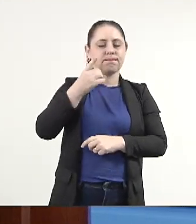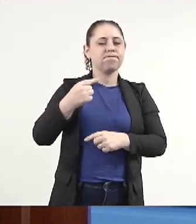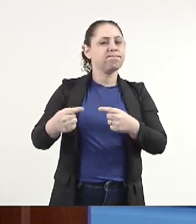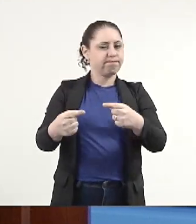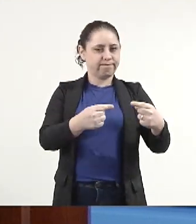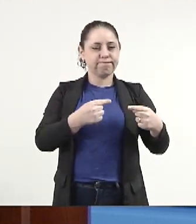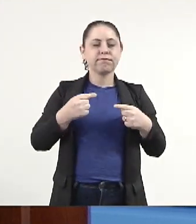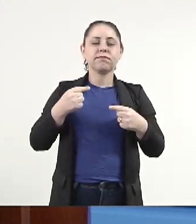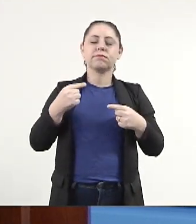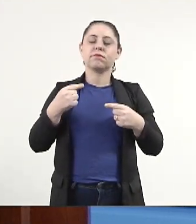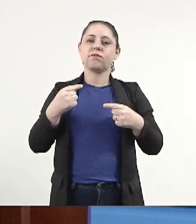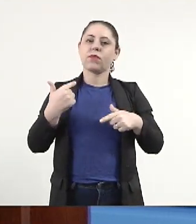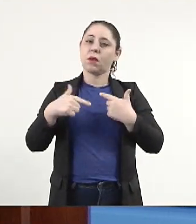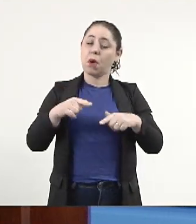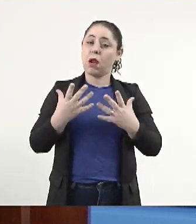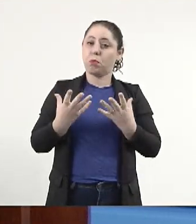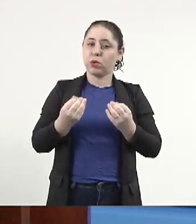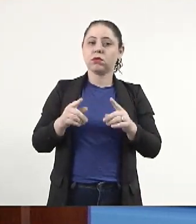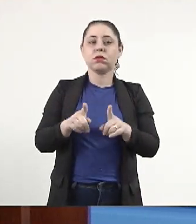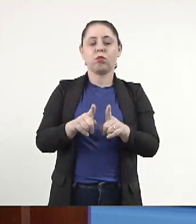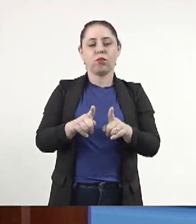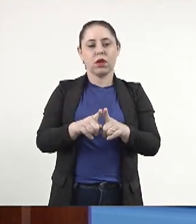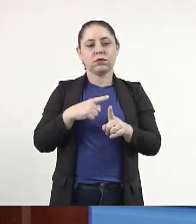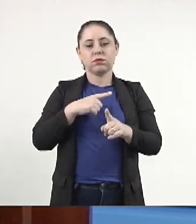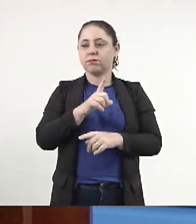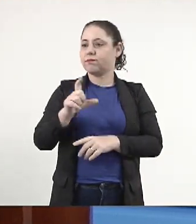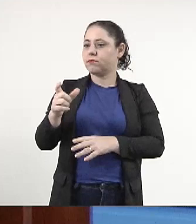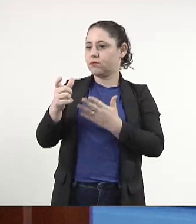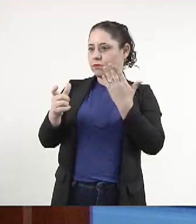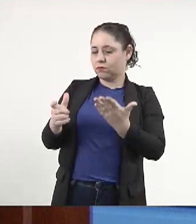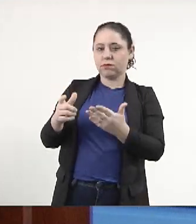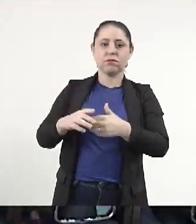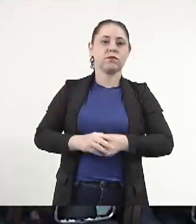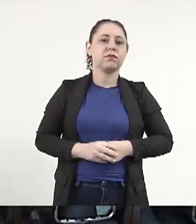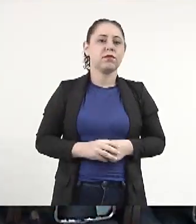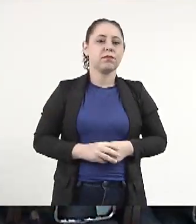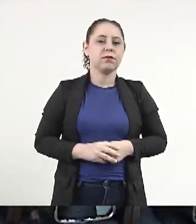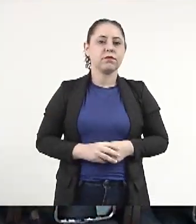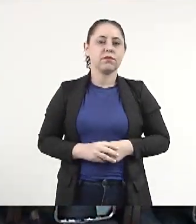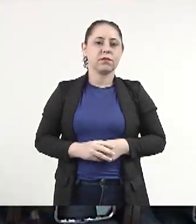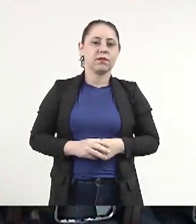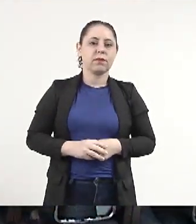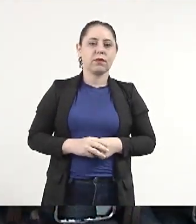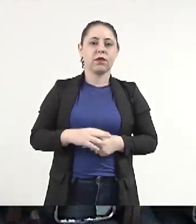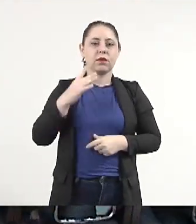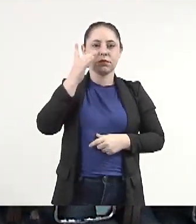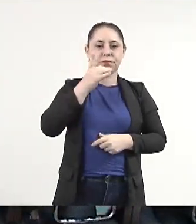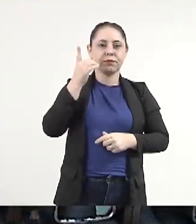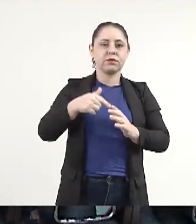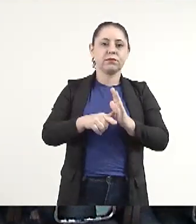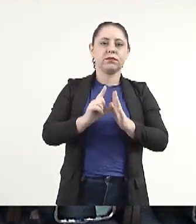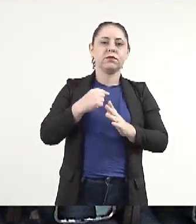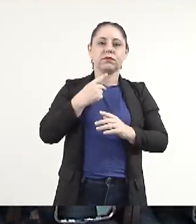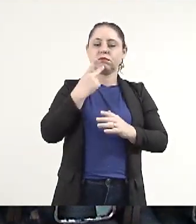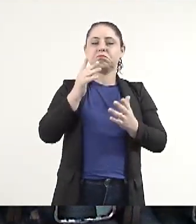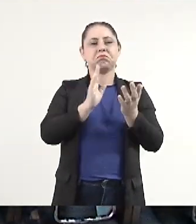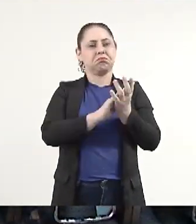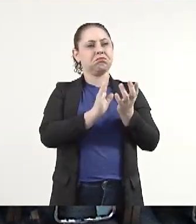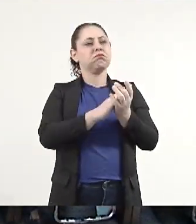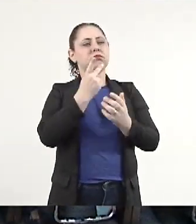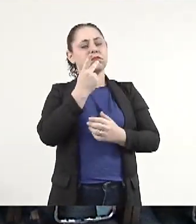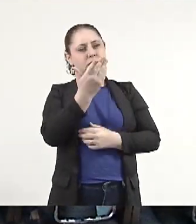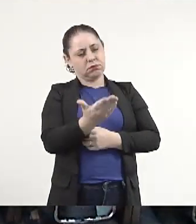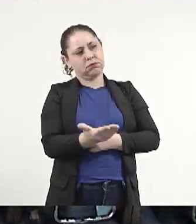bastante combativa, e concedo uma parte a Vossa Excelência. Deputado, antes de mais nada,